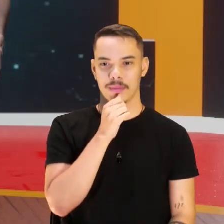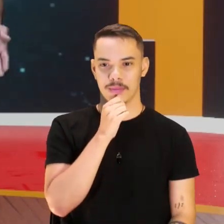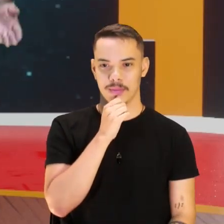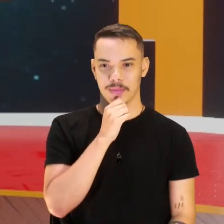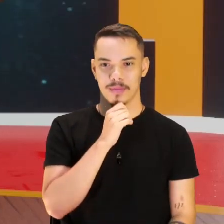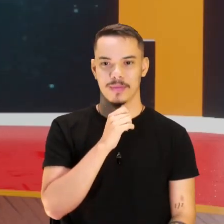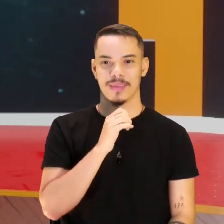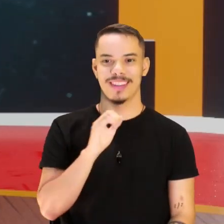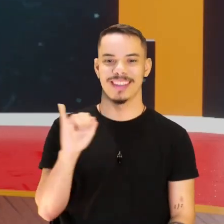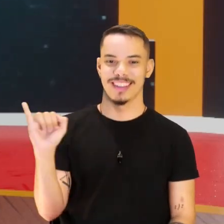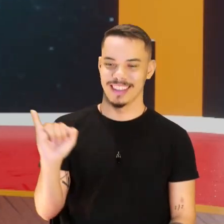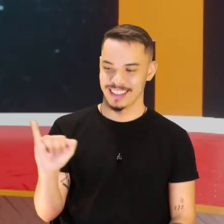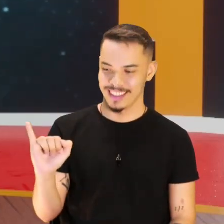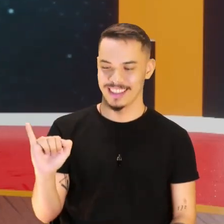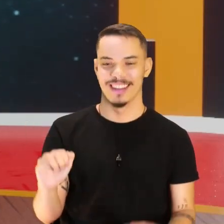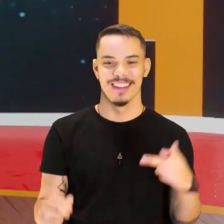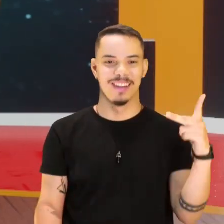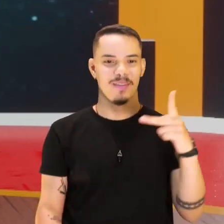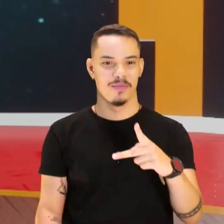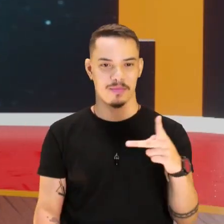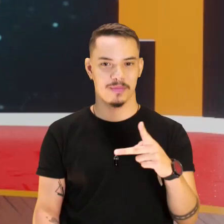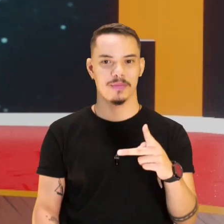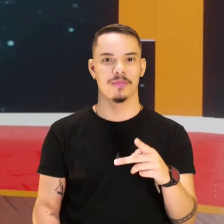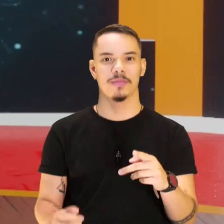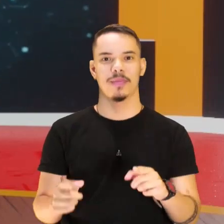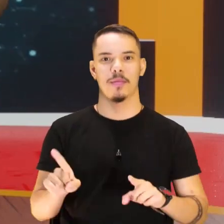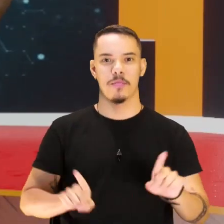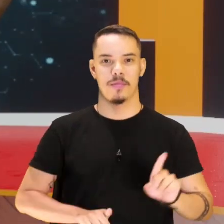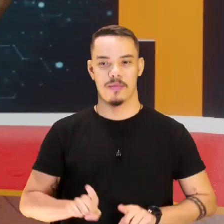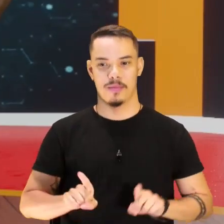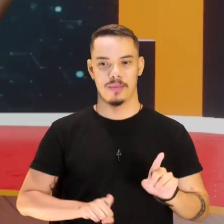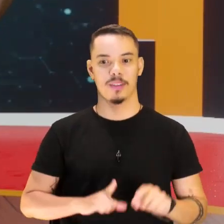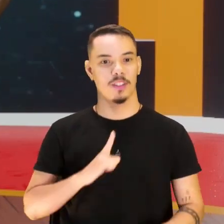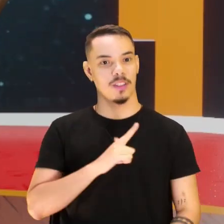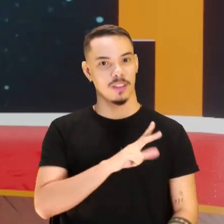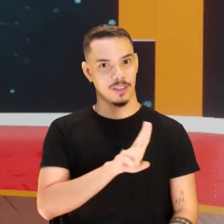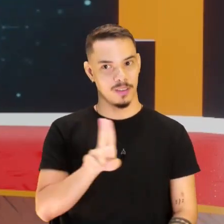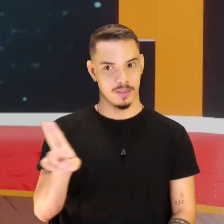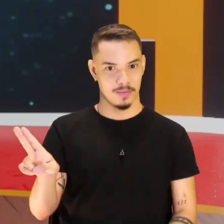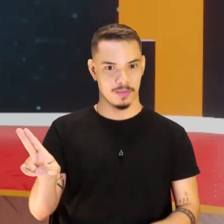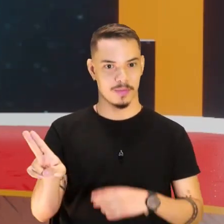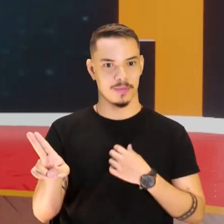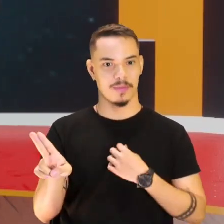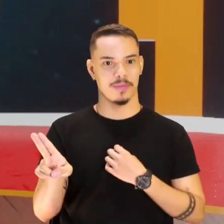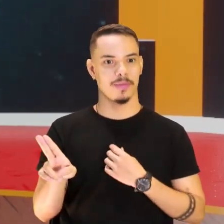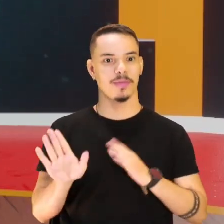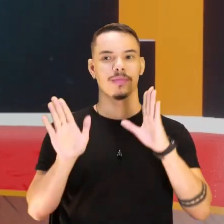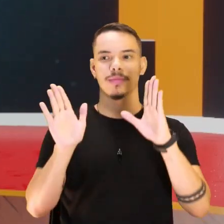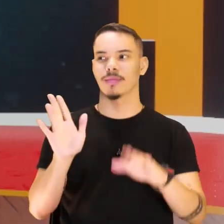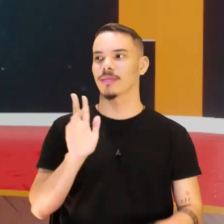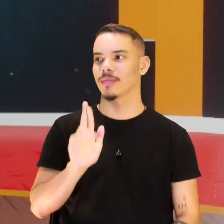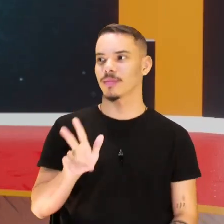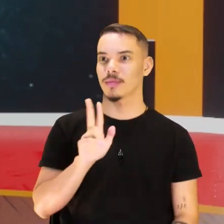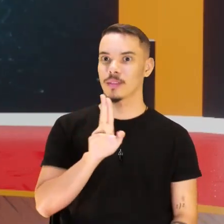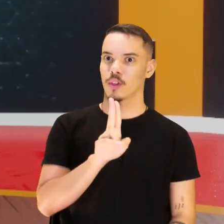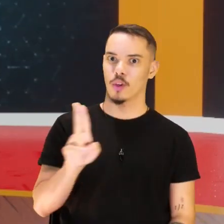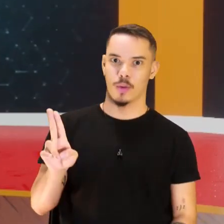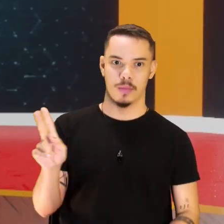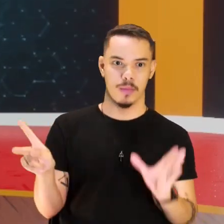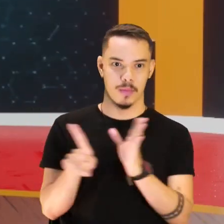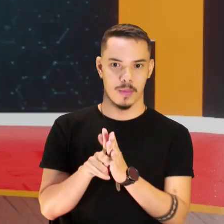Números ímpar, ímpares. número par, números primos. Tinha nome. Não, mas não um nome tão